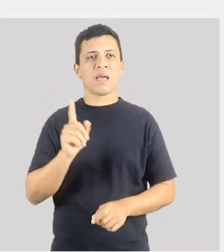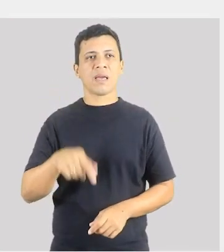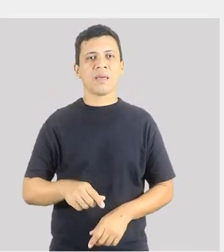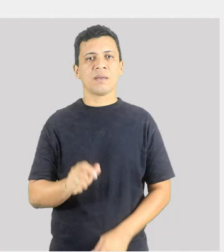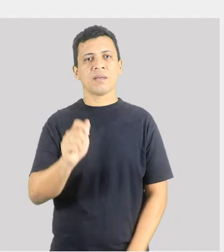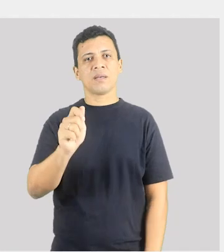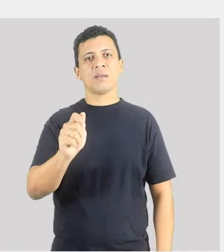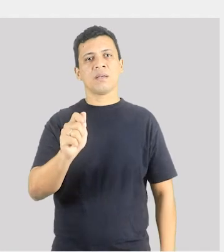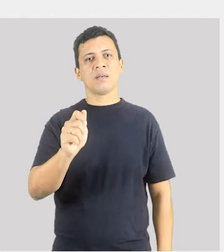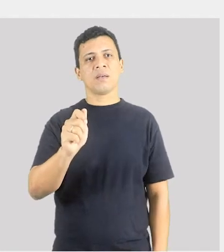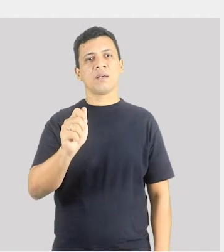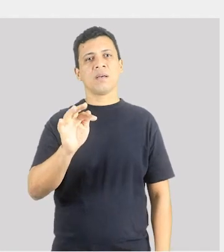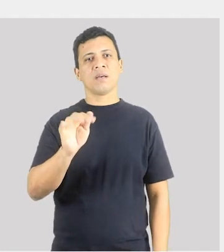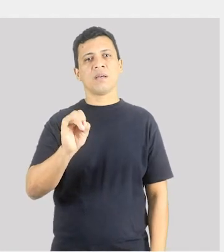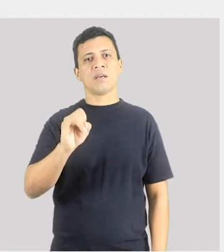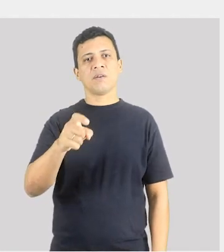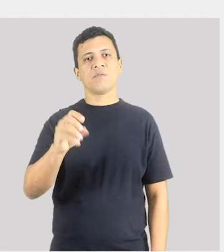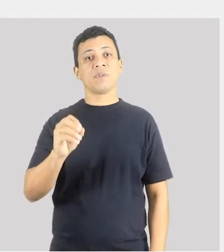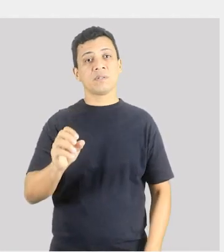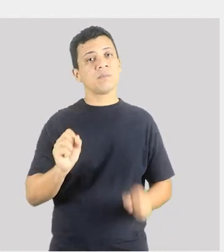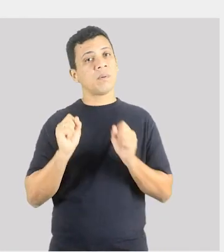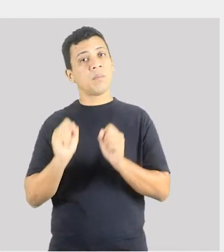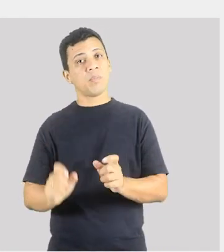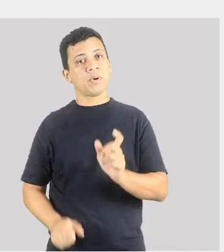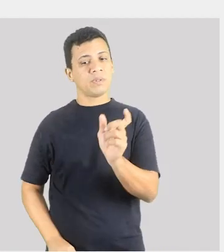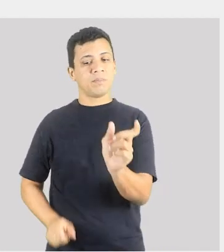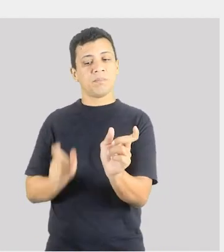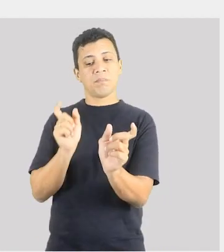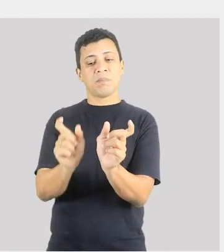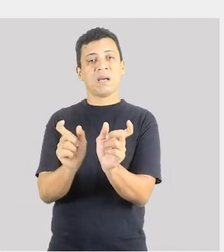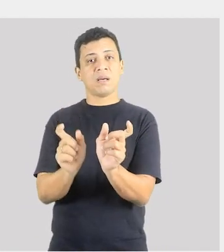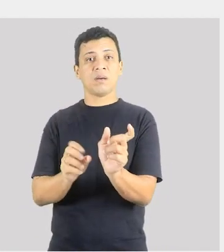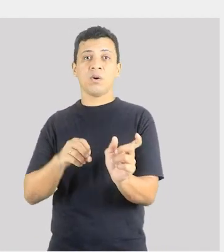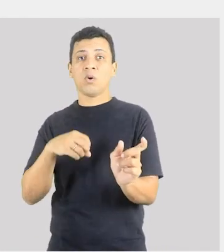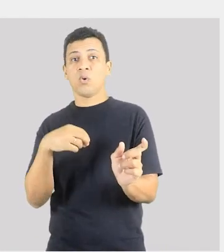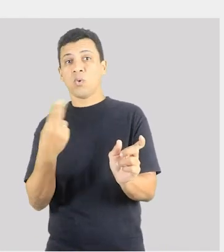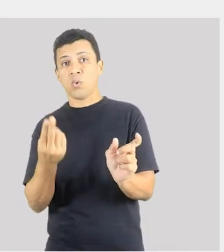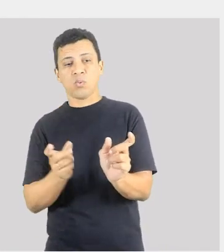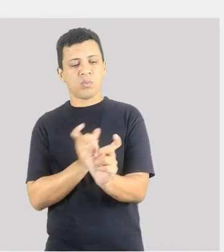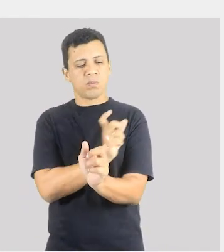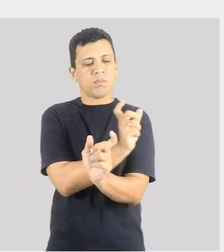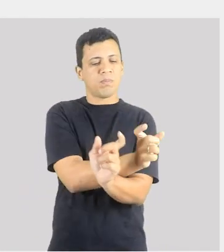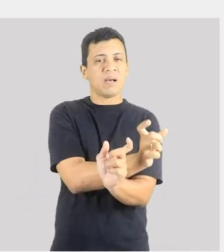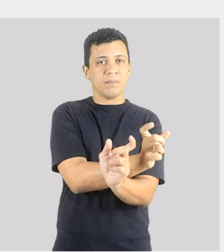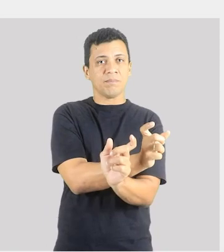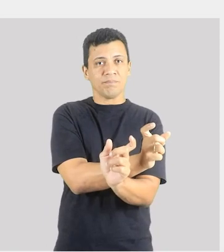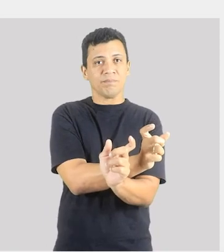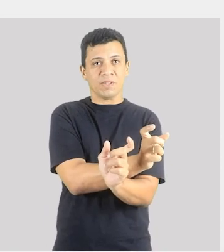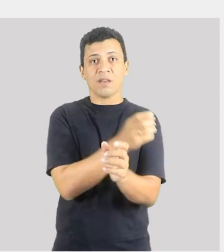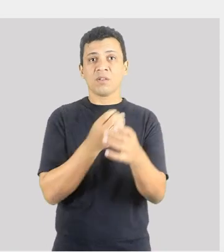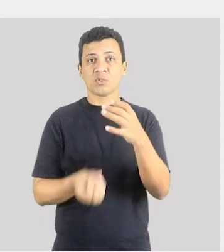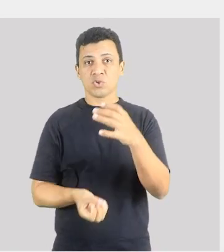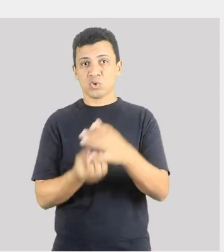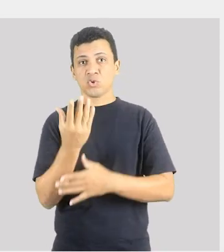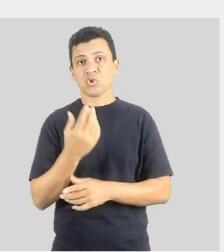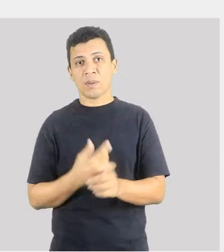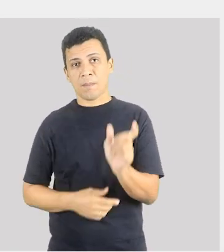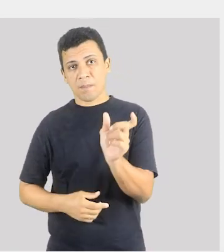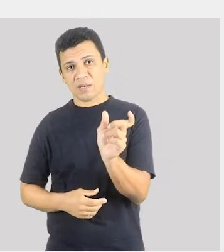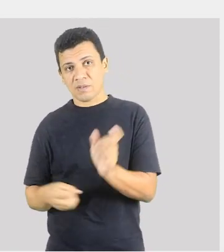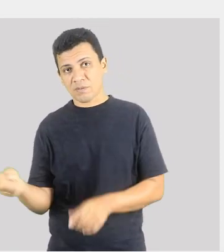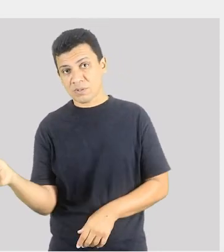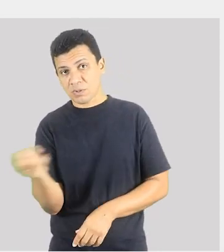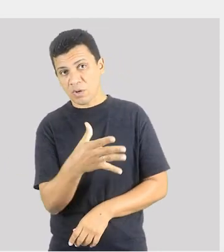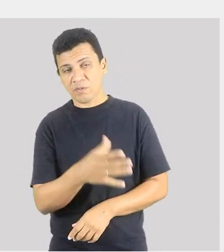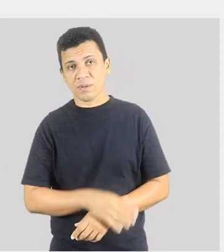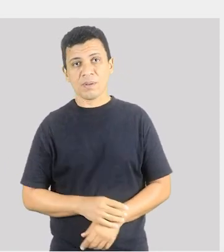O que são os afixos são elementos que nós agregamos ao Radical para formarmos novas palavras uma palavra